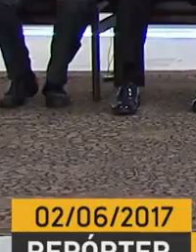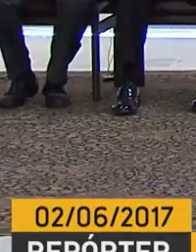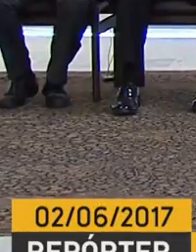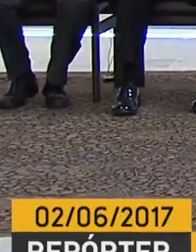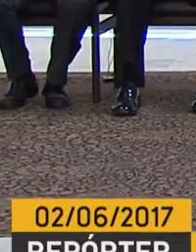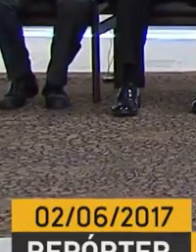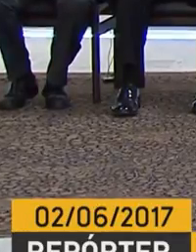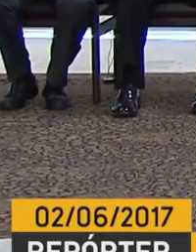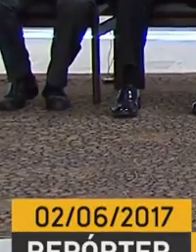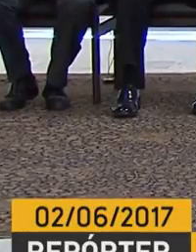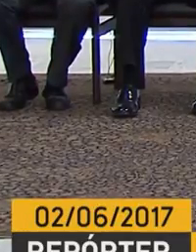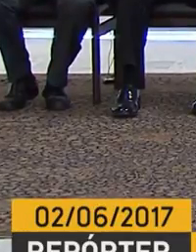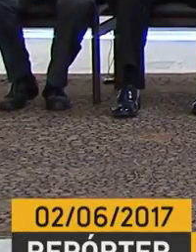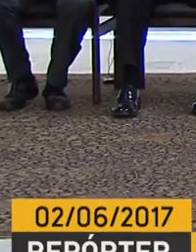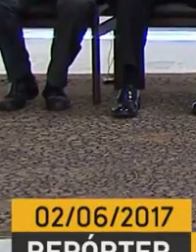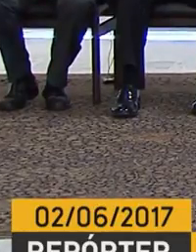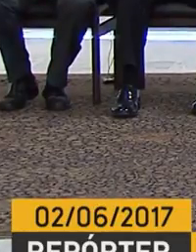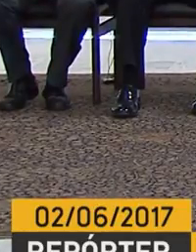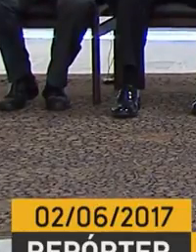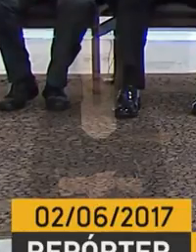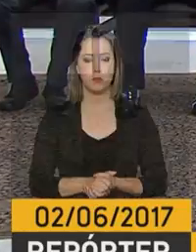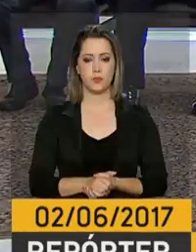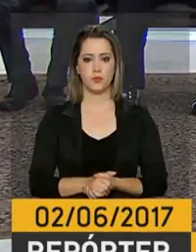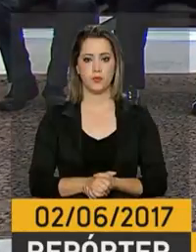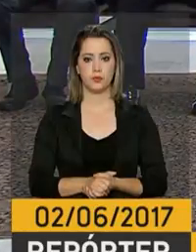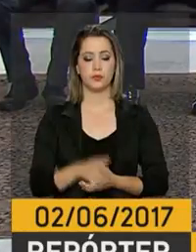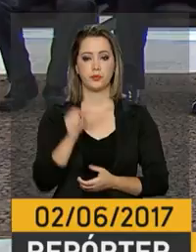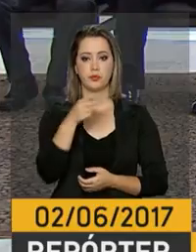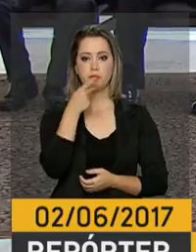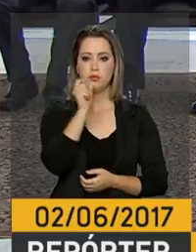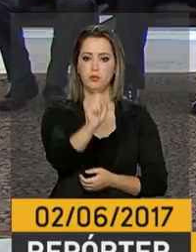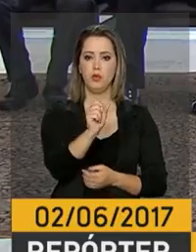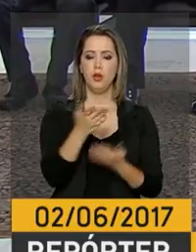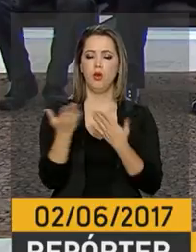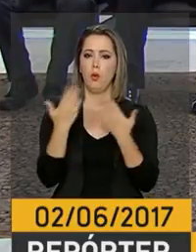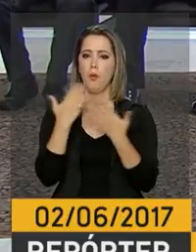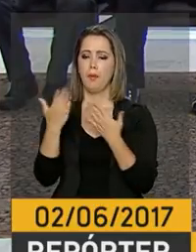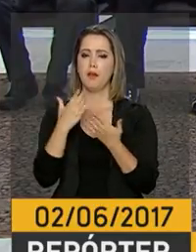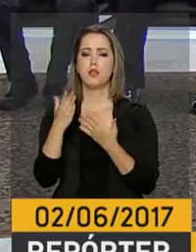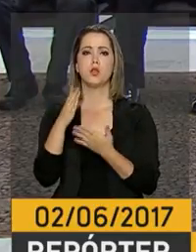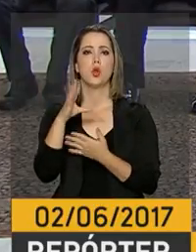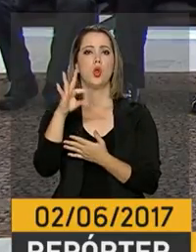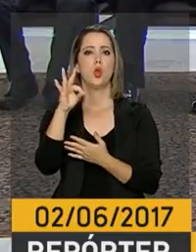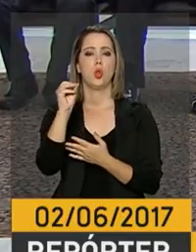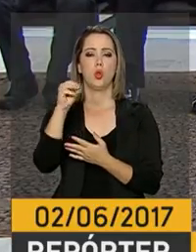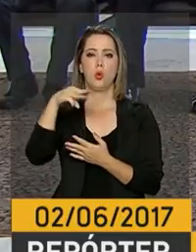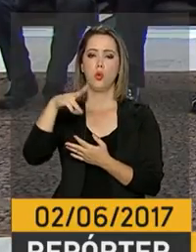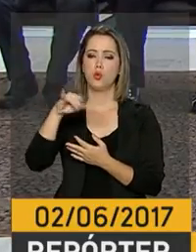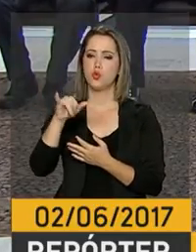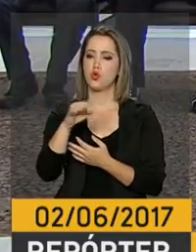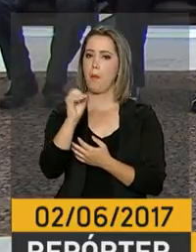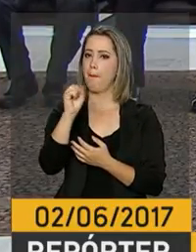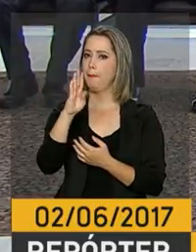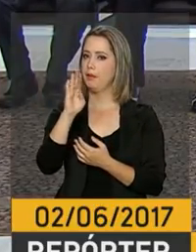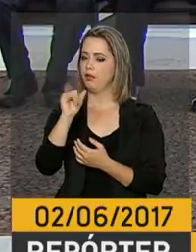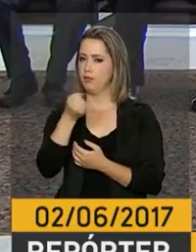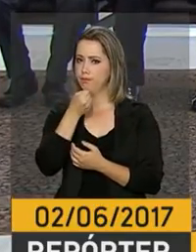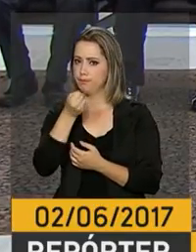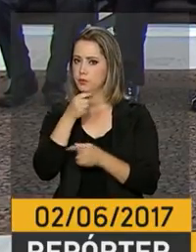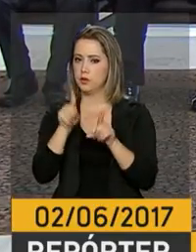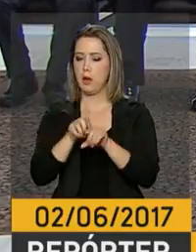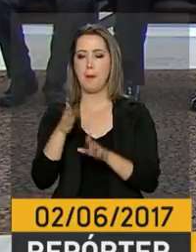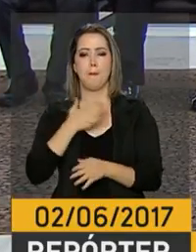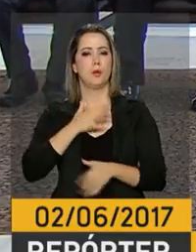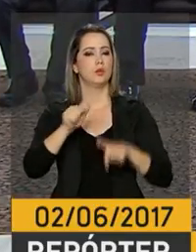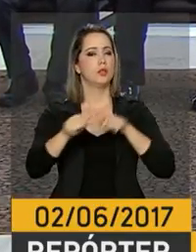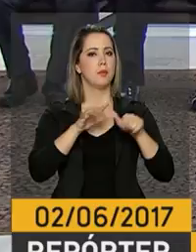para fraseando do grande compositor tom jobim em obra é um caso de amor